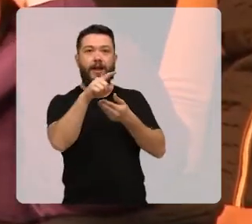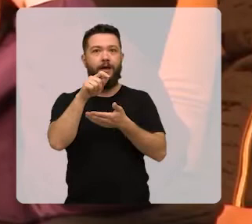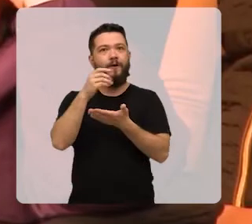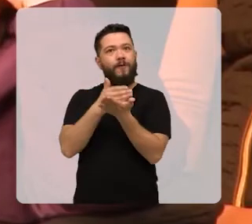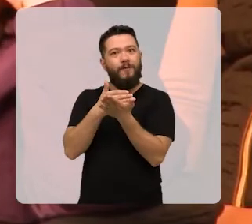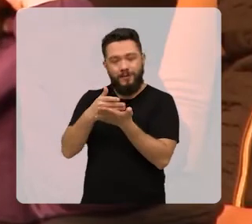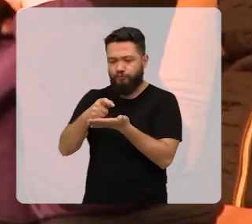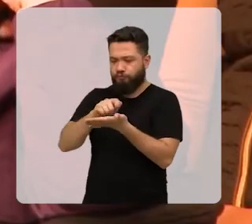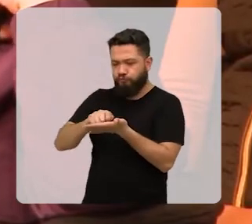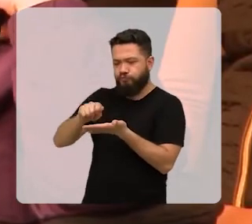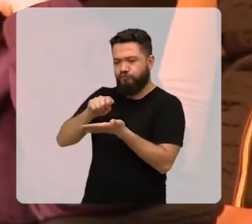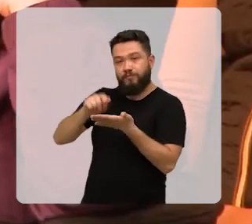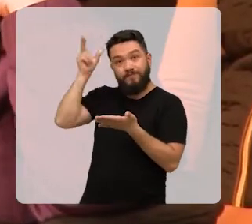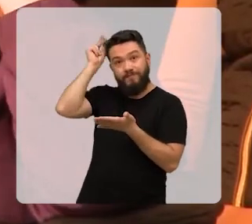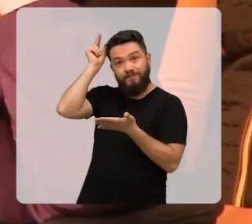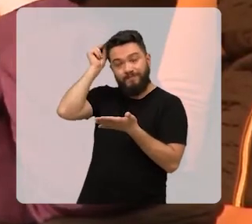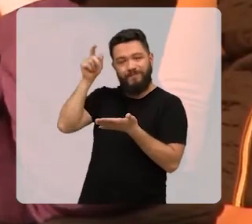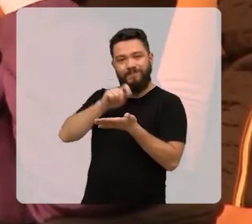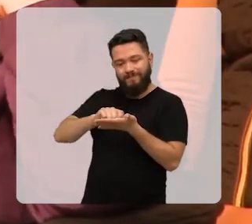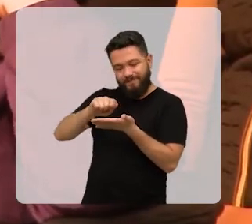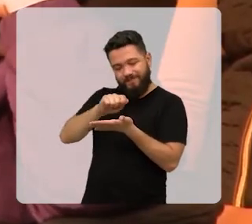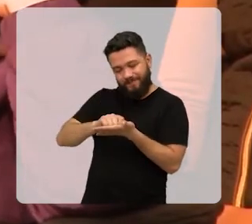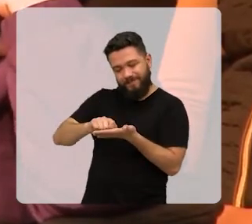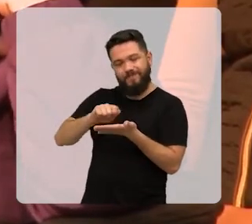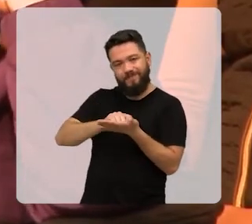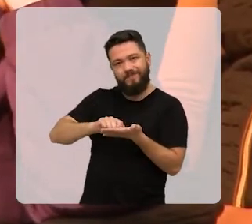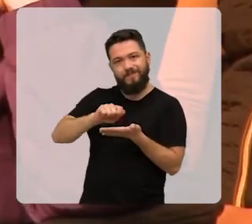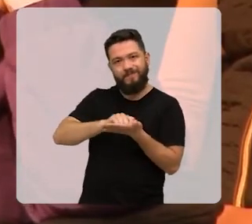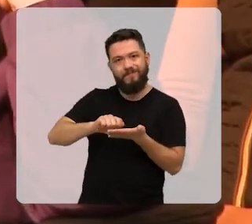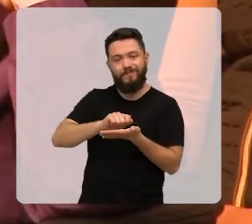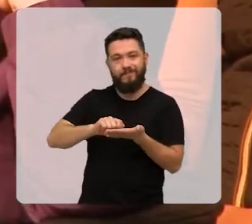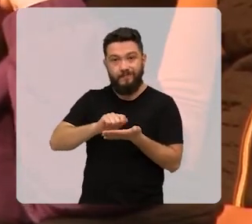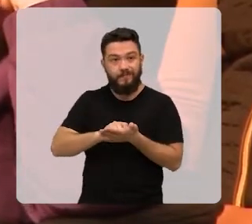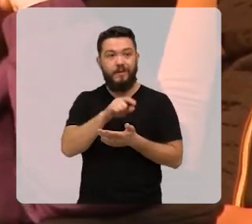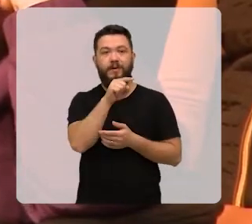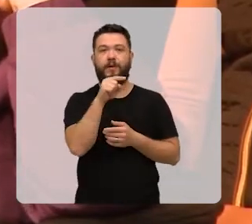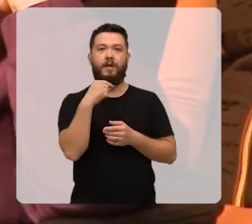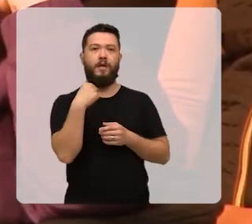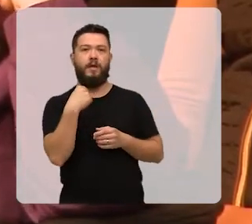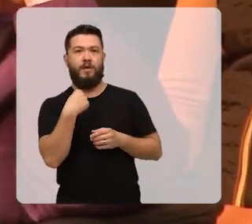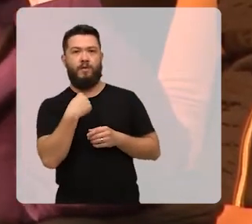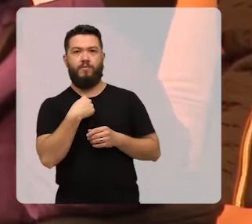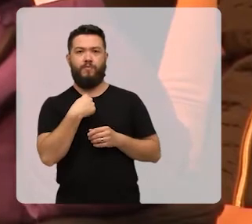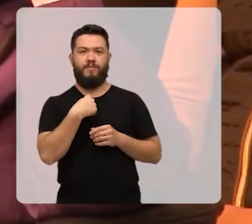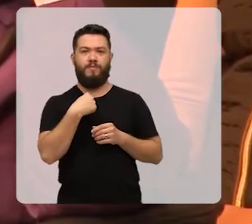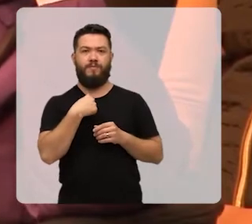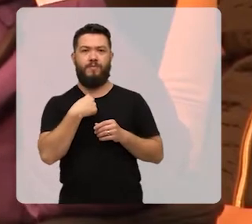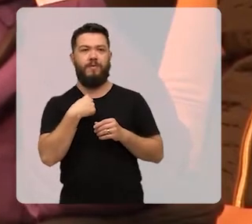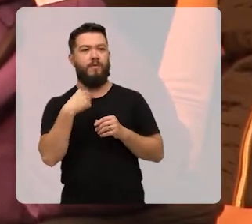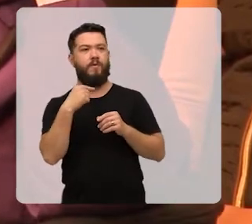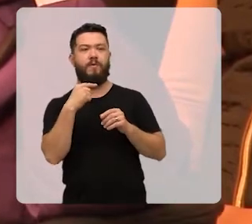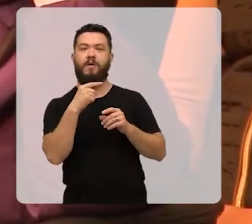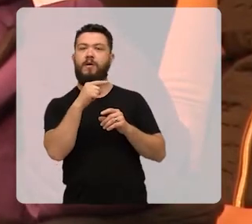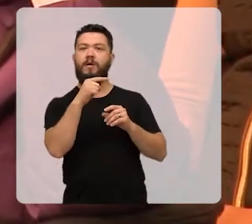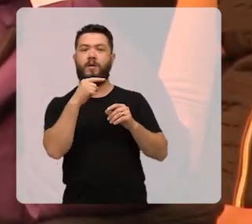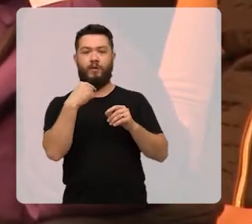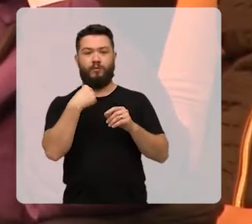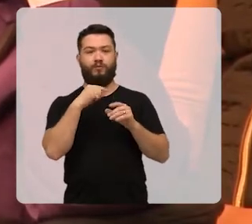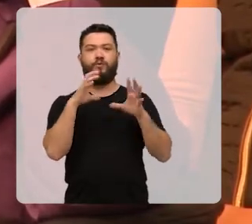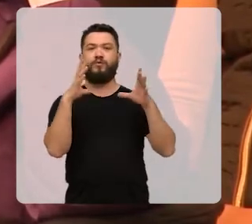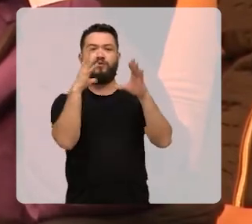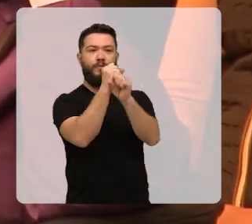Tinha três classes no primeiro ano do lycée. Os 31 da minha classe souberam 14